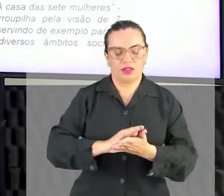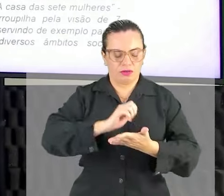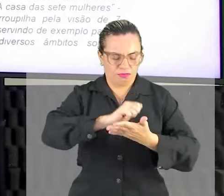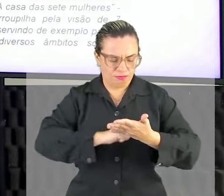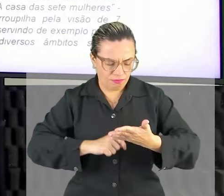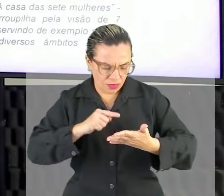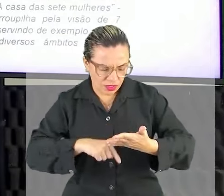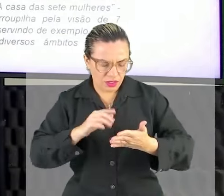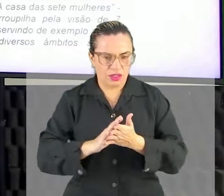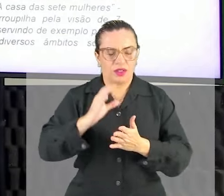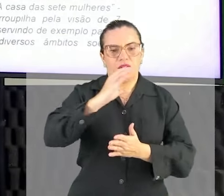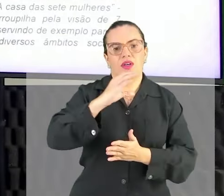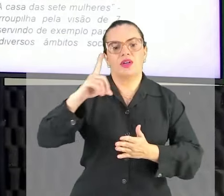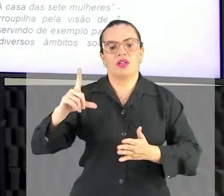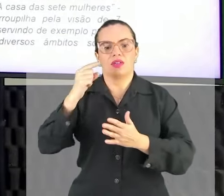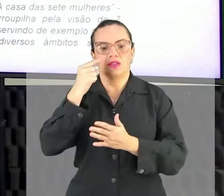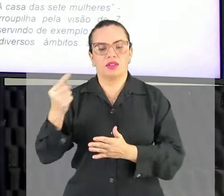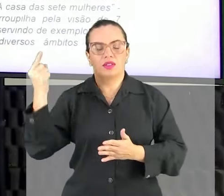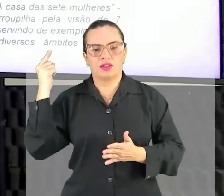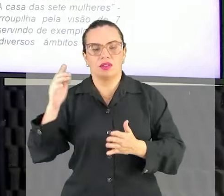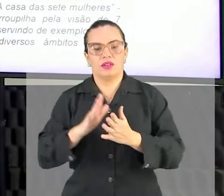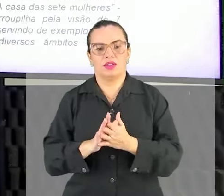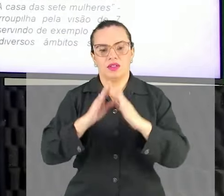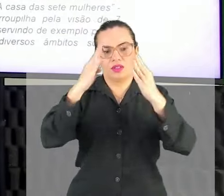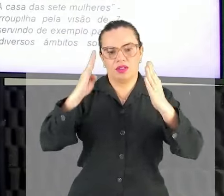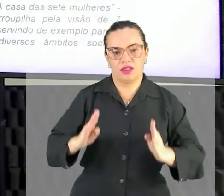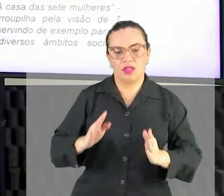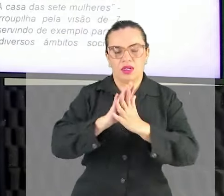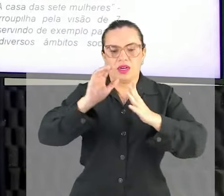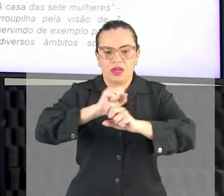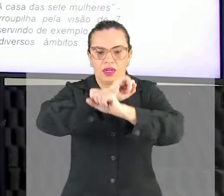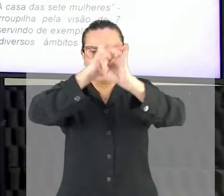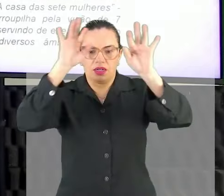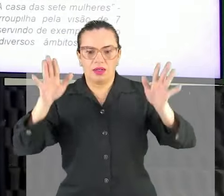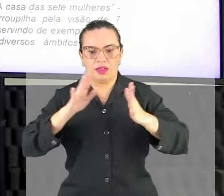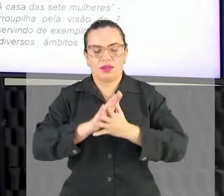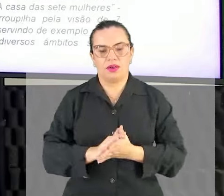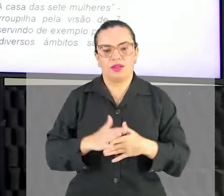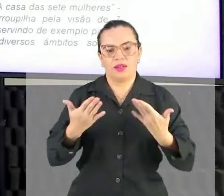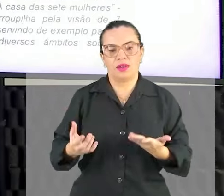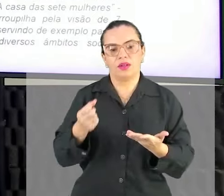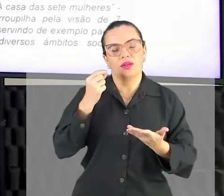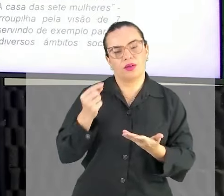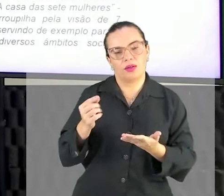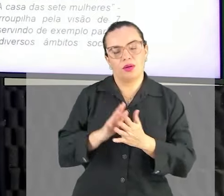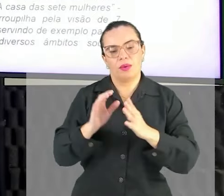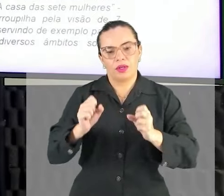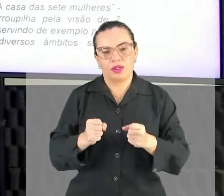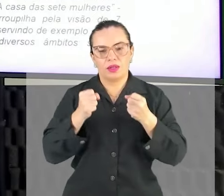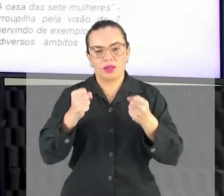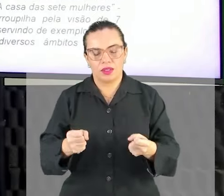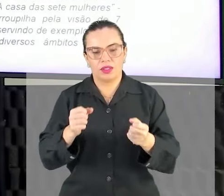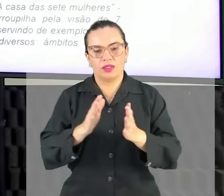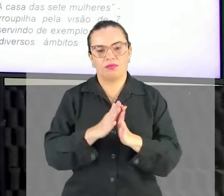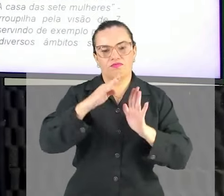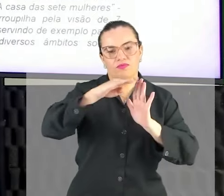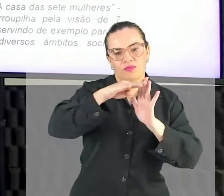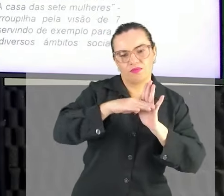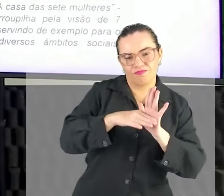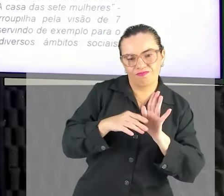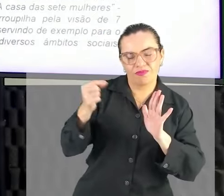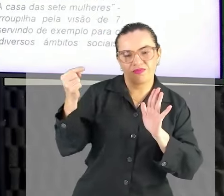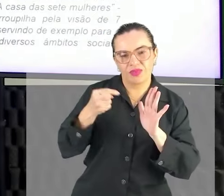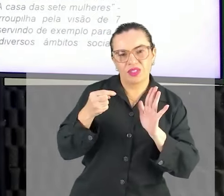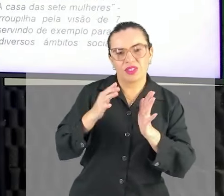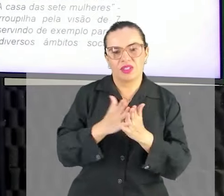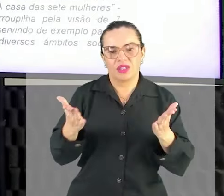a qualificação, né, dessa perspectiva precisa estar muito clara ali, tá bom? Nessa perspectiva, é possível citar